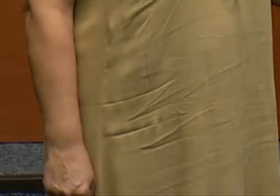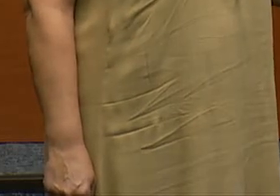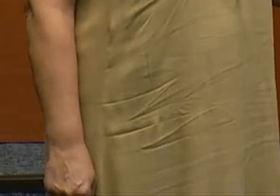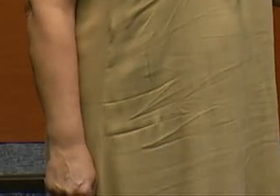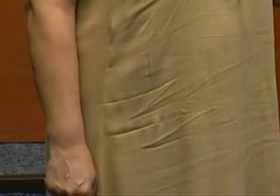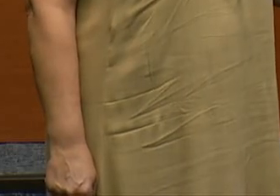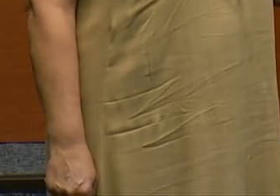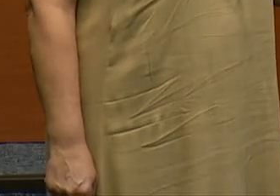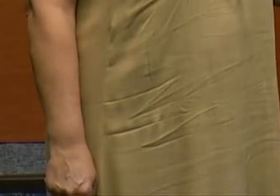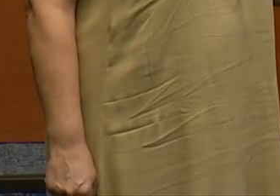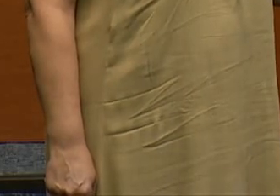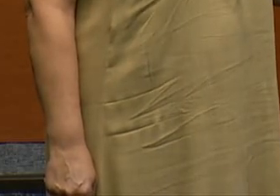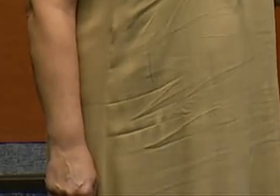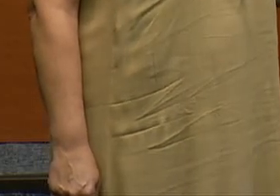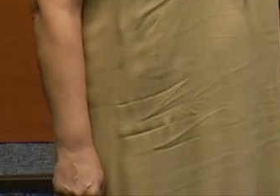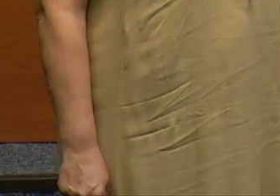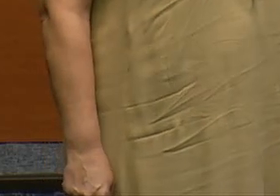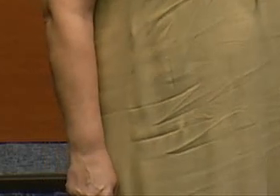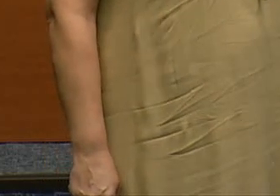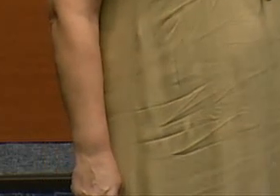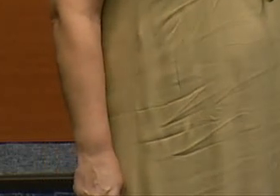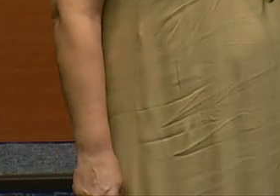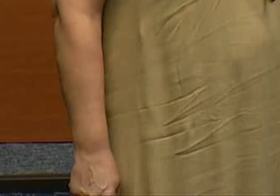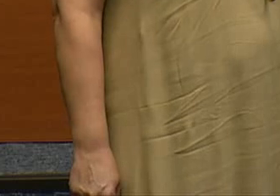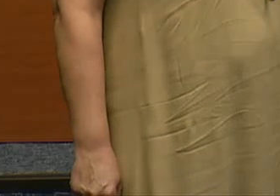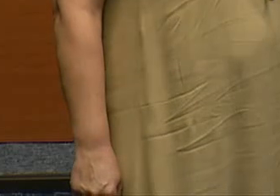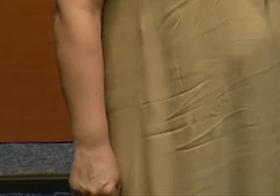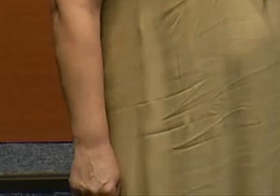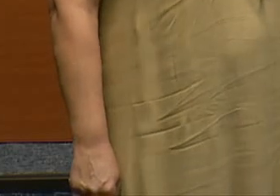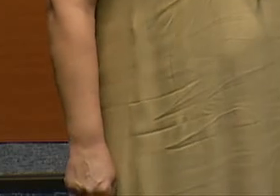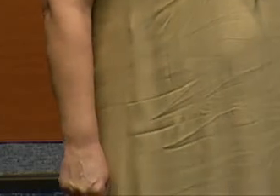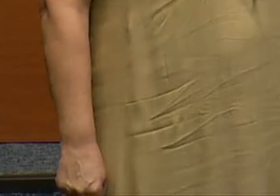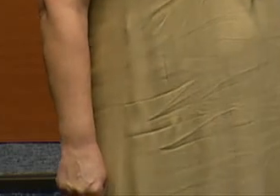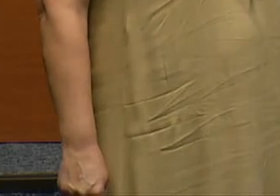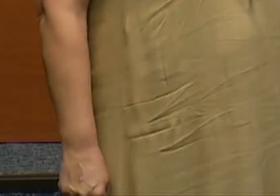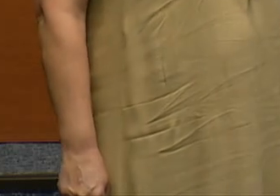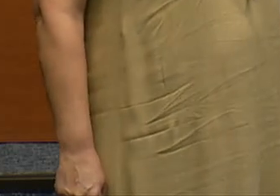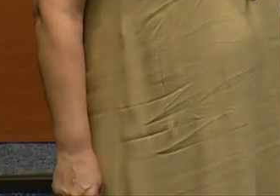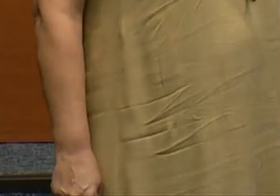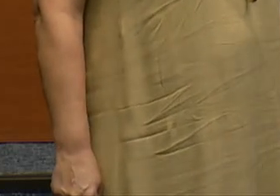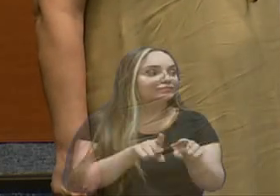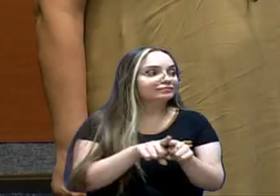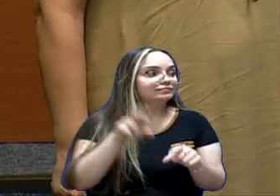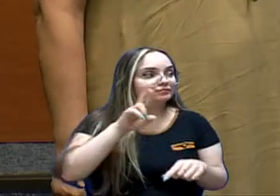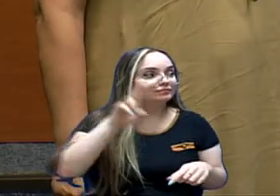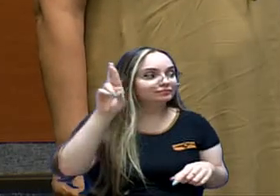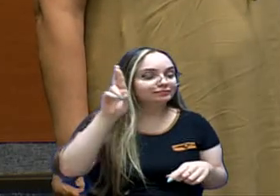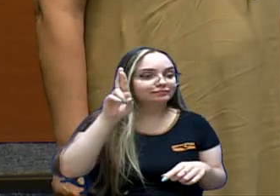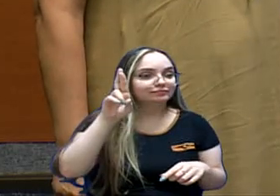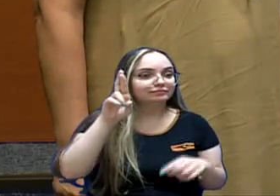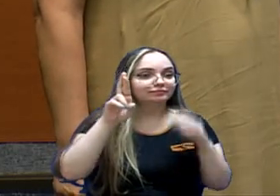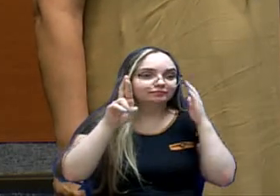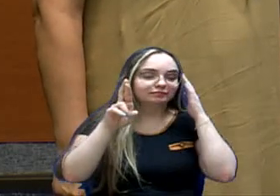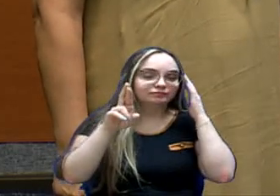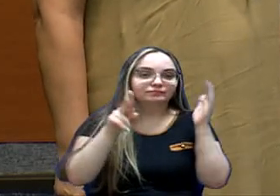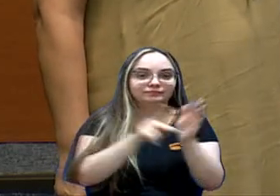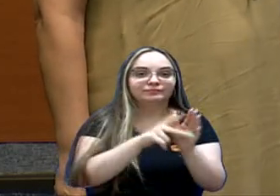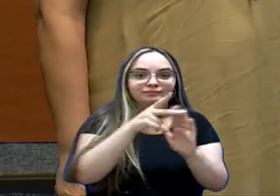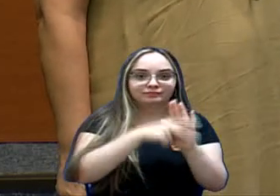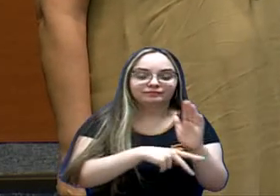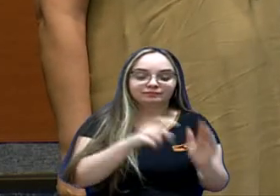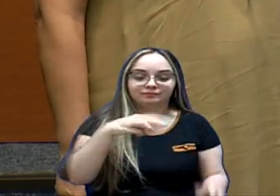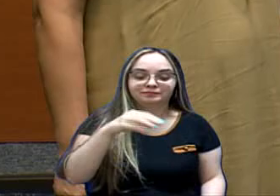ano para o bispo da minha igreja, para o idealizador do Projeto